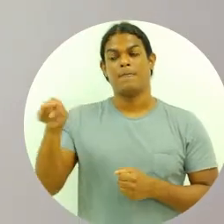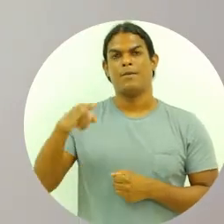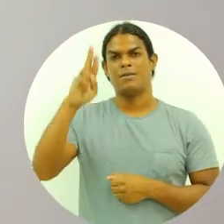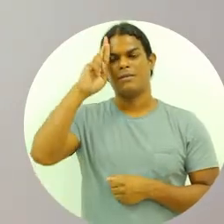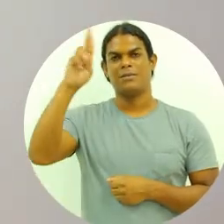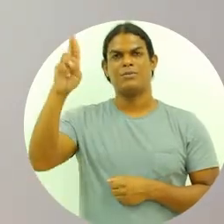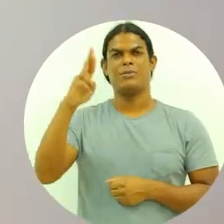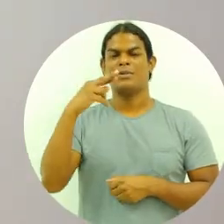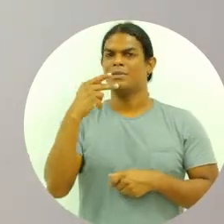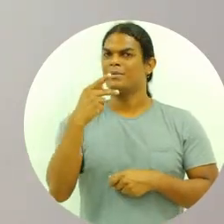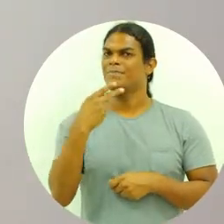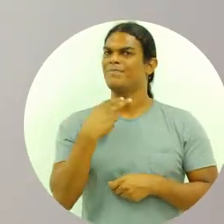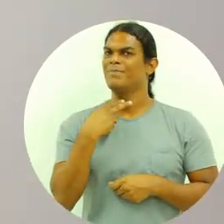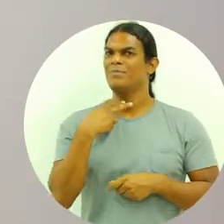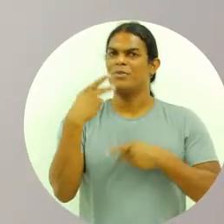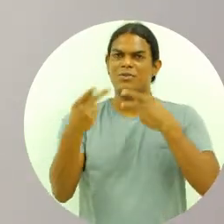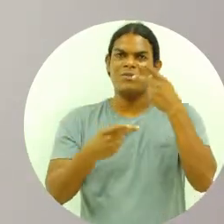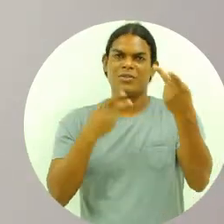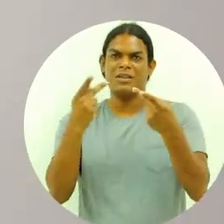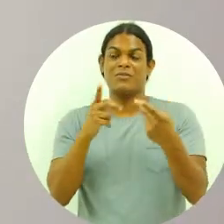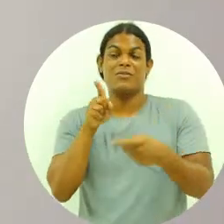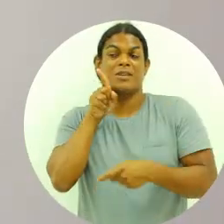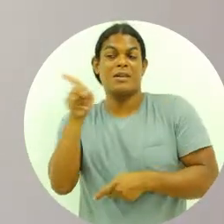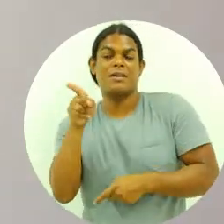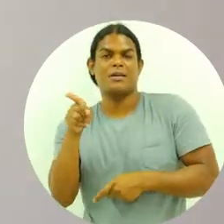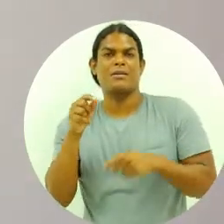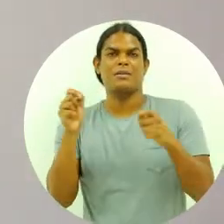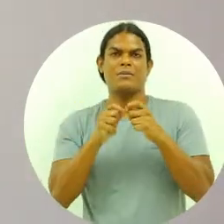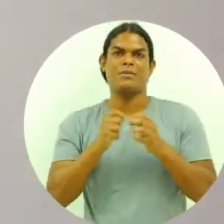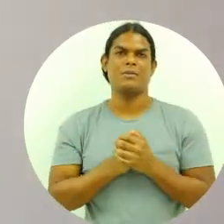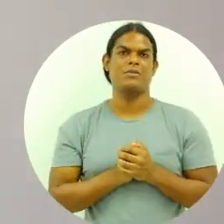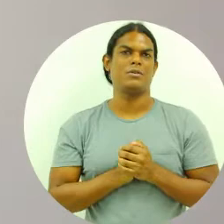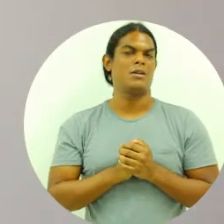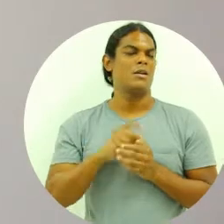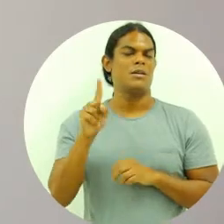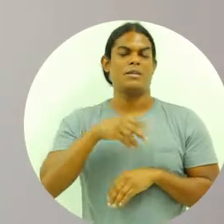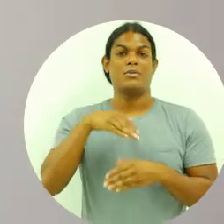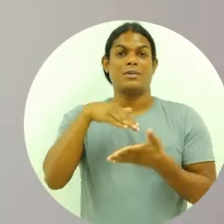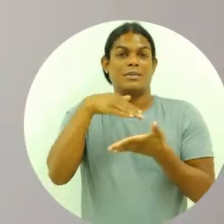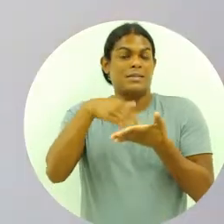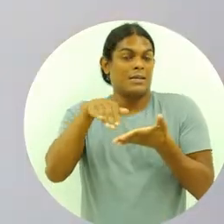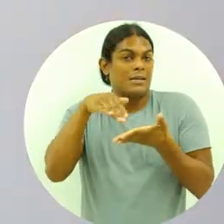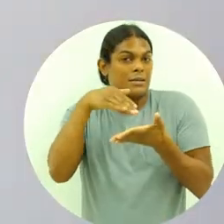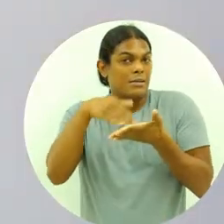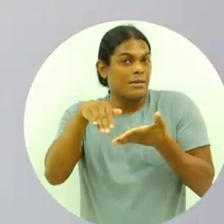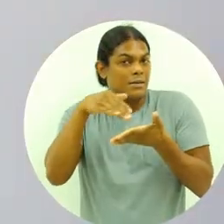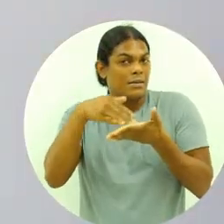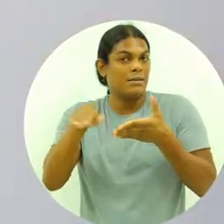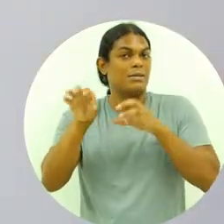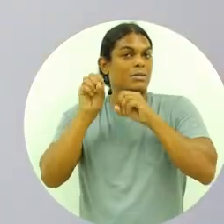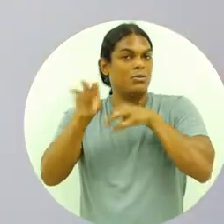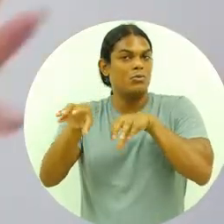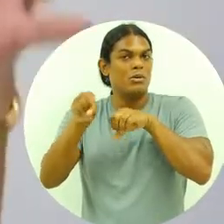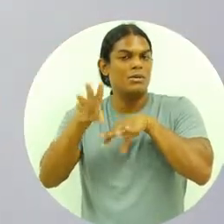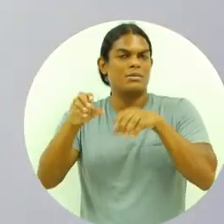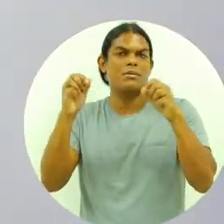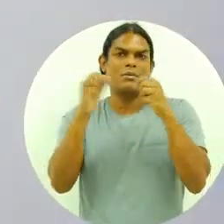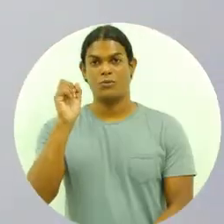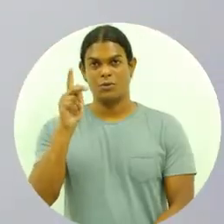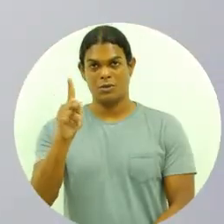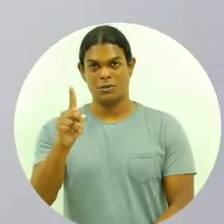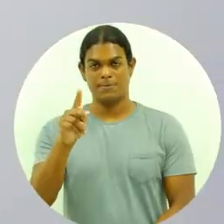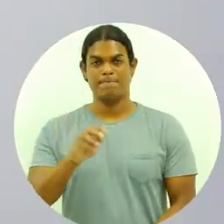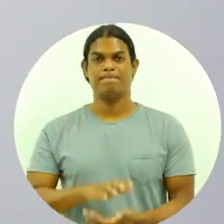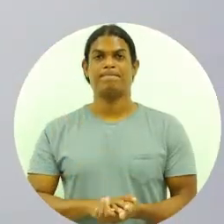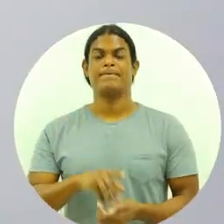ela fez a reforma. A Secretaria de Educação é que foi quem fez a reforma. Ok? Então, esses